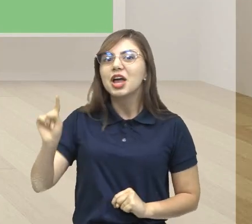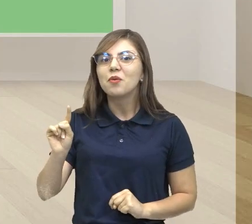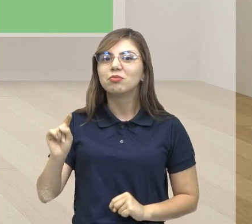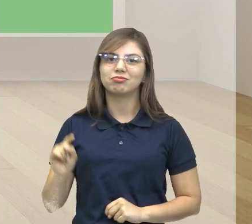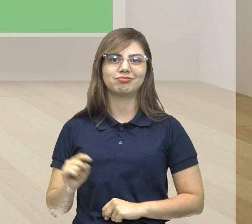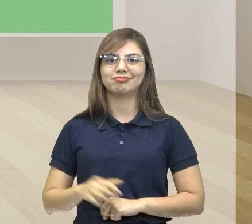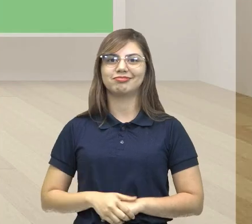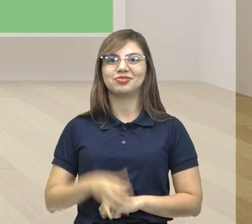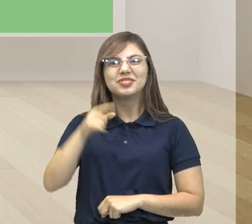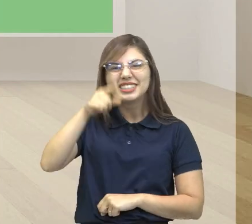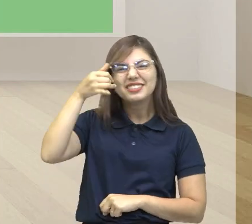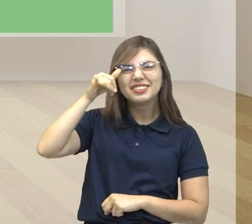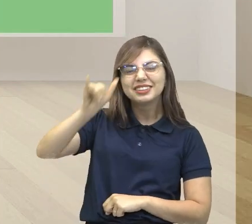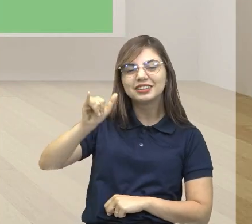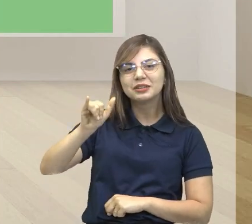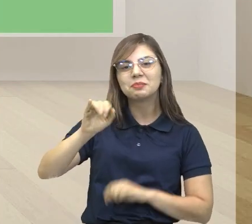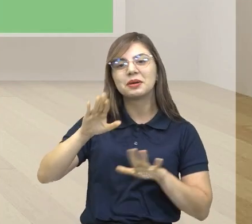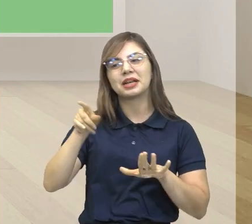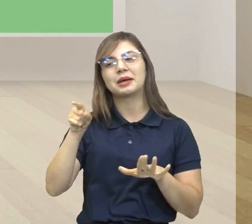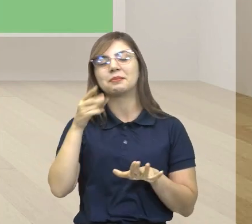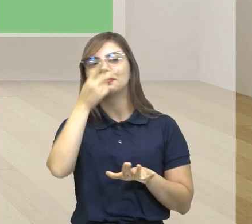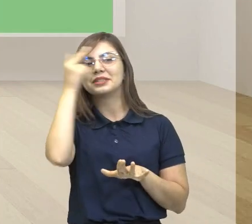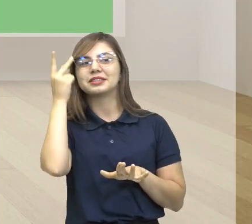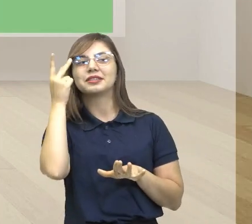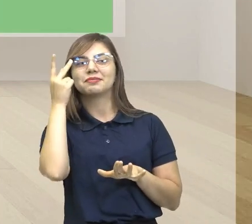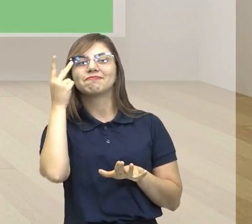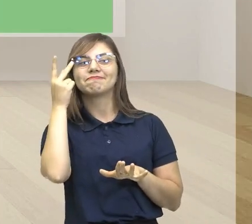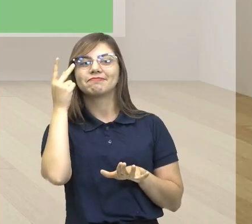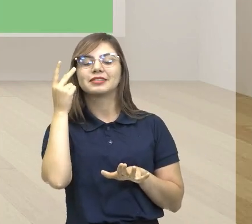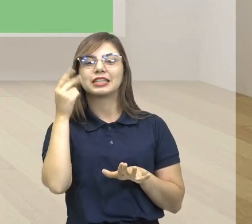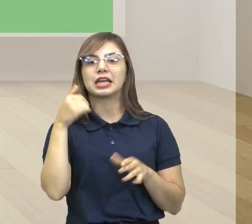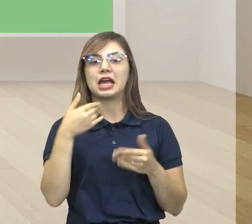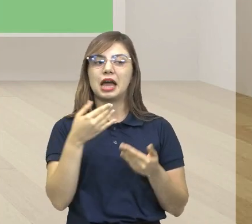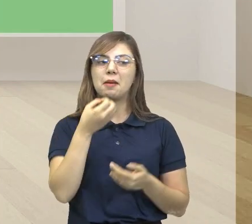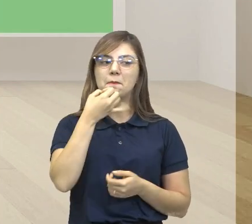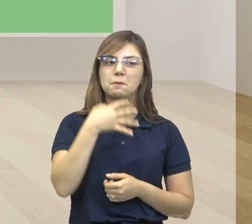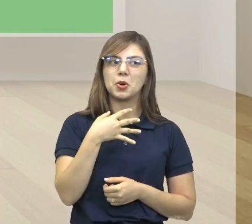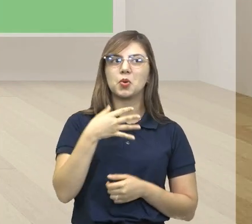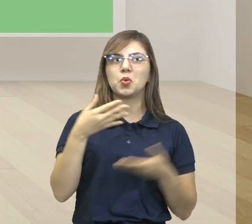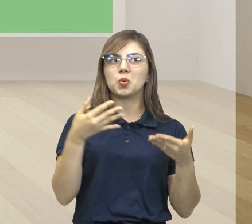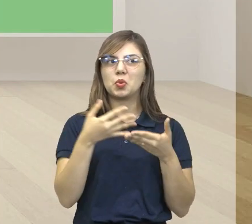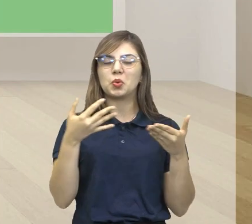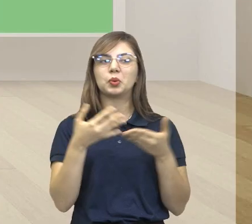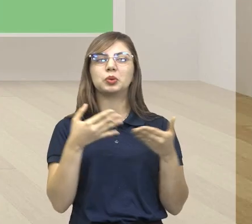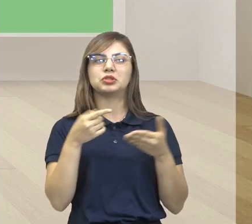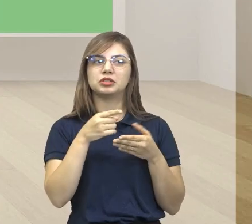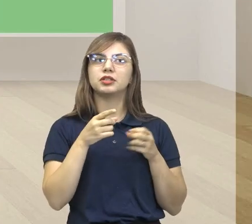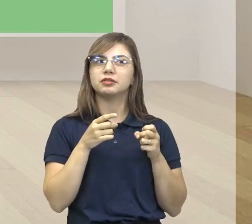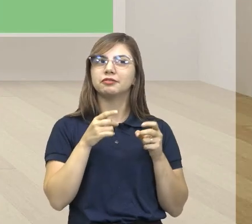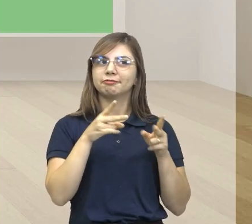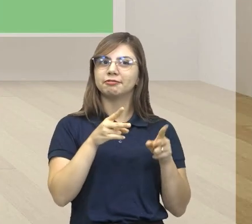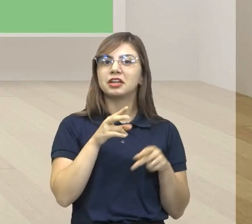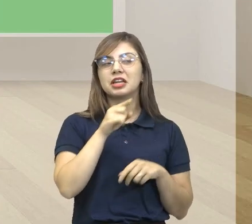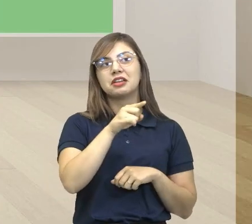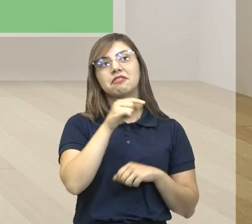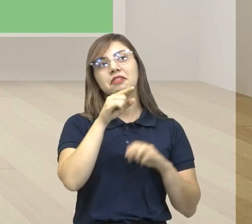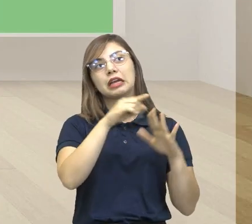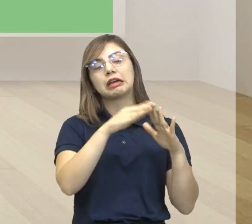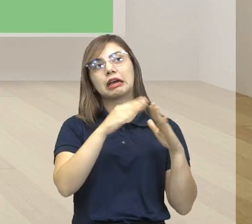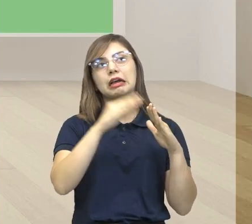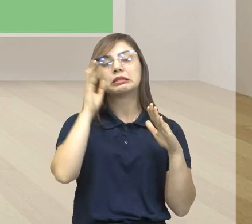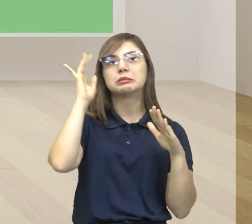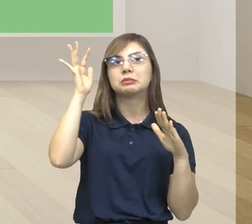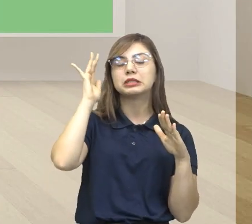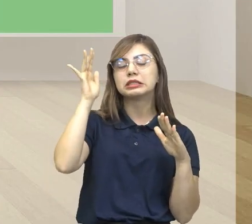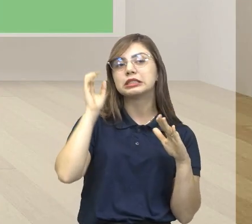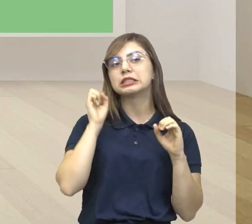Para a pessoa que está te vendendo, ele pode identificar, olha, eu tive uma boa reunião com aquele brasileiro hoje. ele disse que foi para casa para pensar sobre